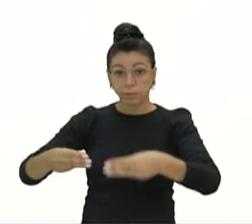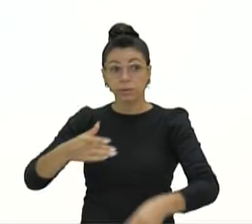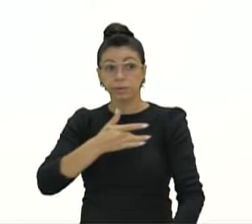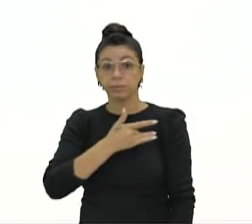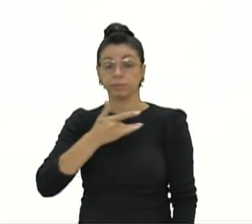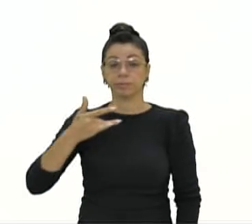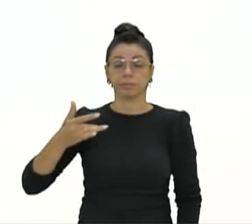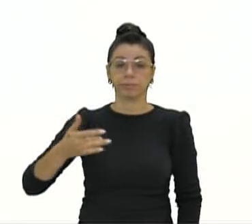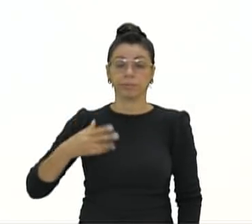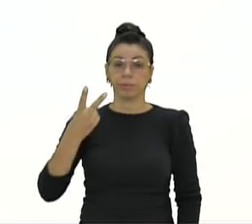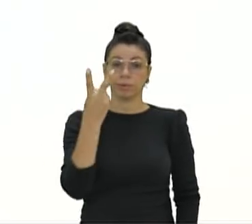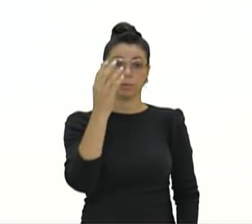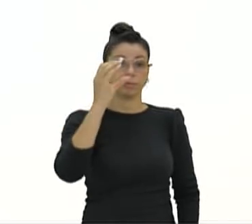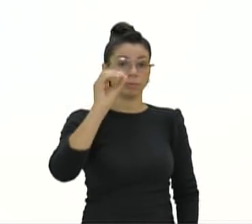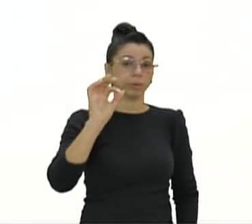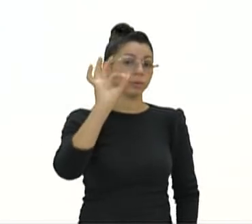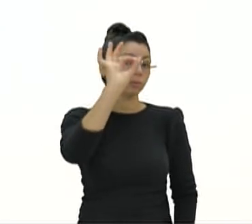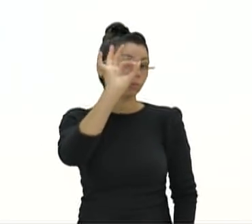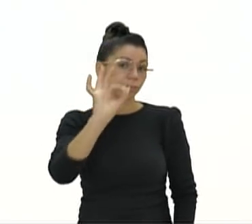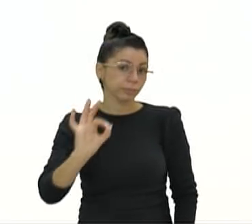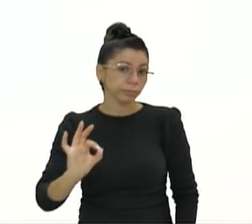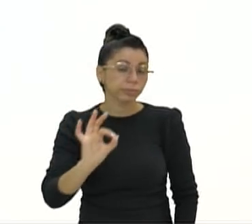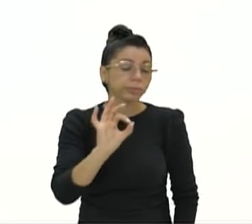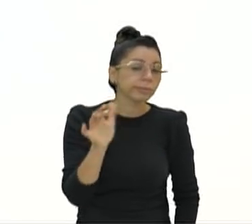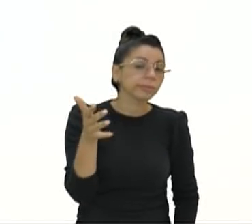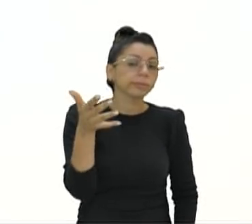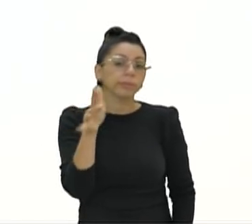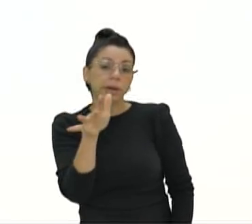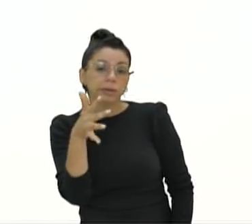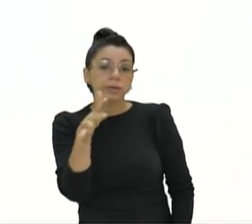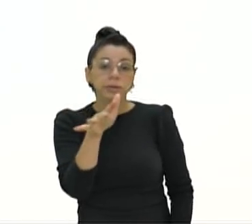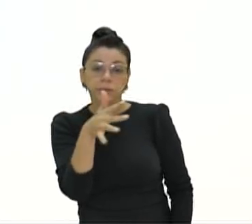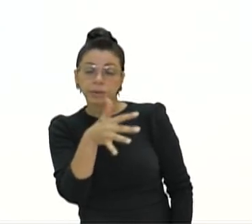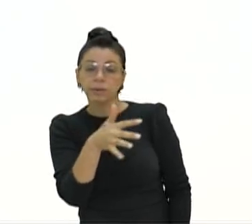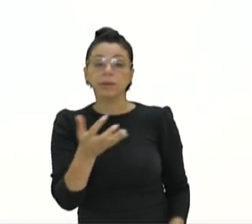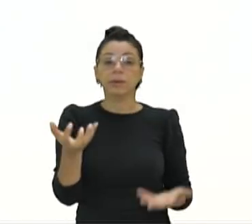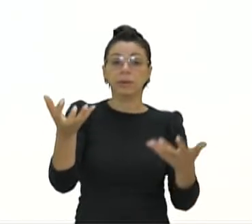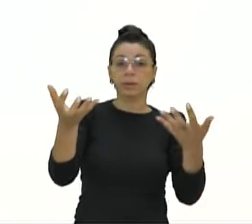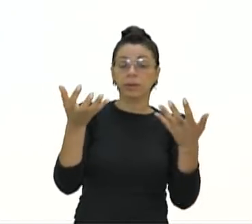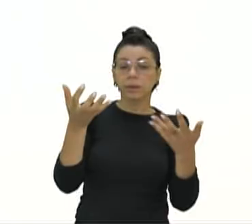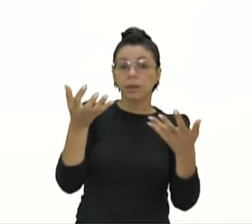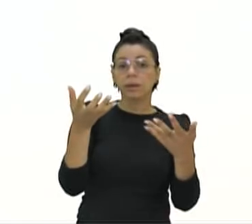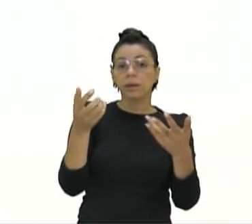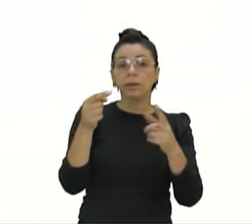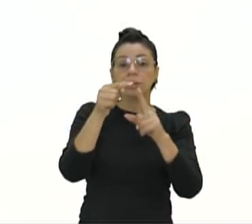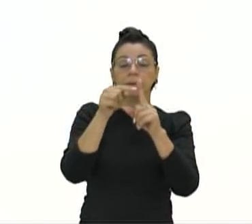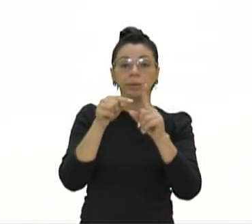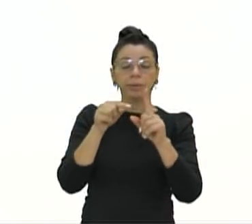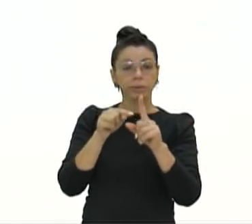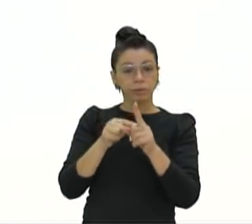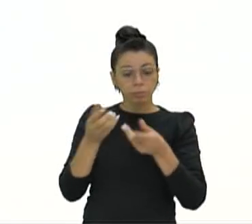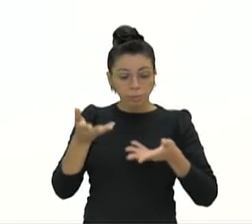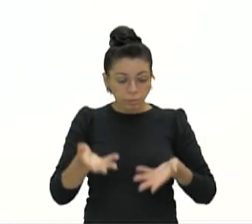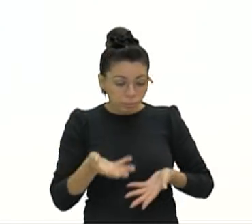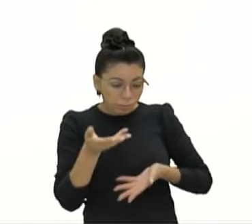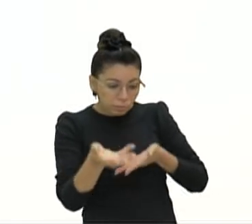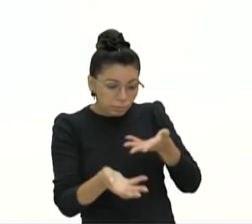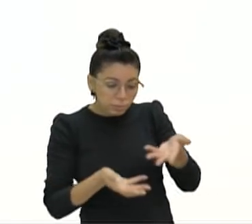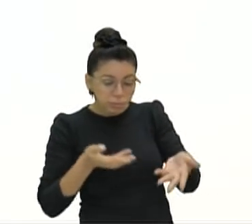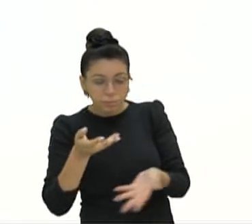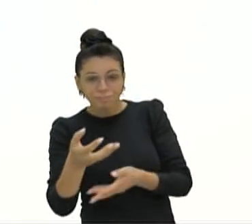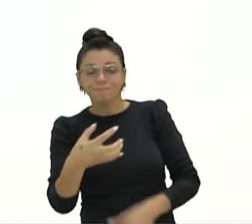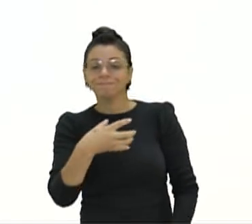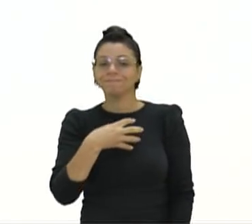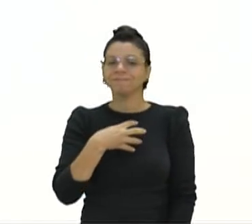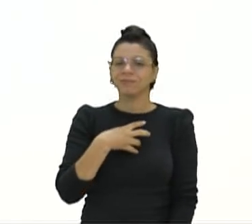Saúde, 20% da população, aproximadamente, requer algum tipo de atendimento. Sente algum